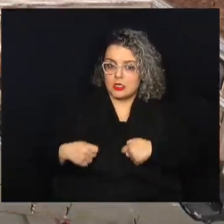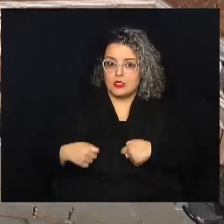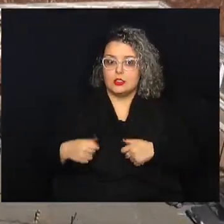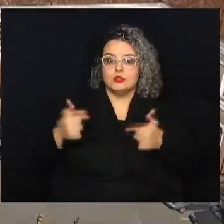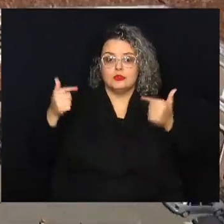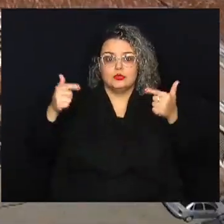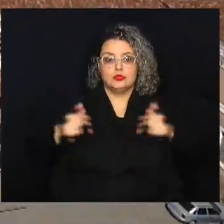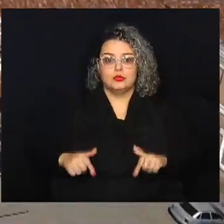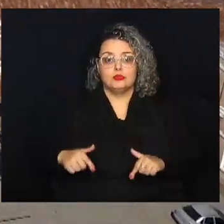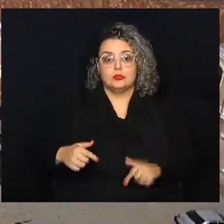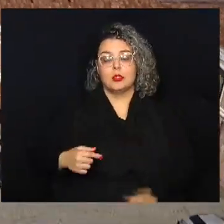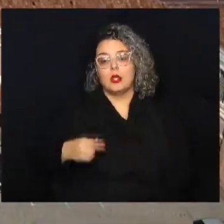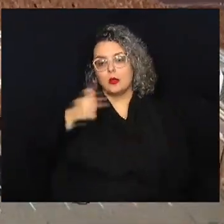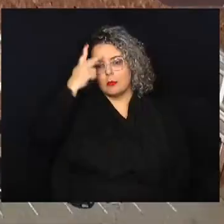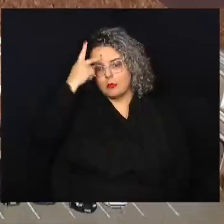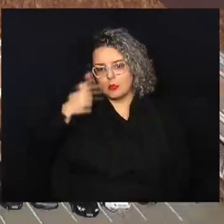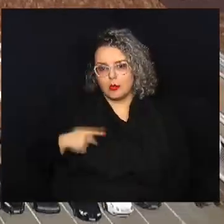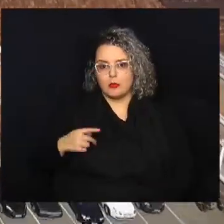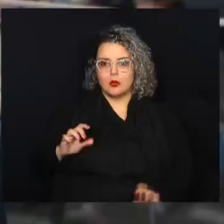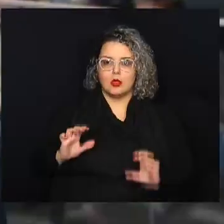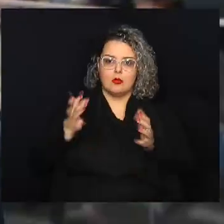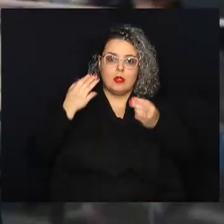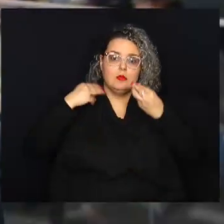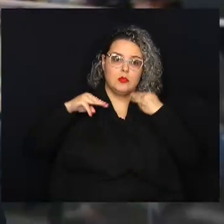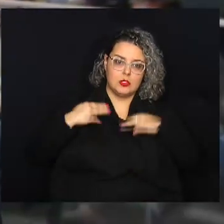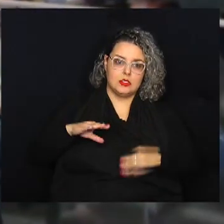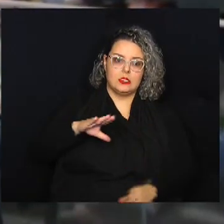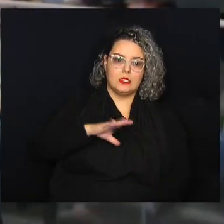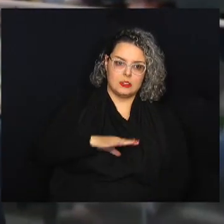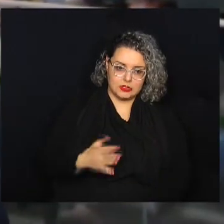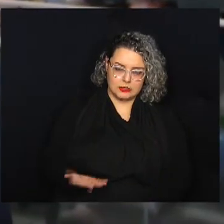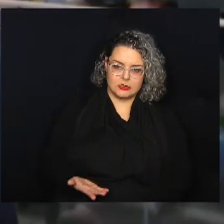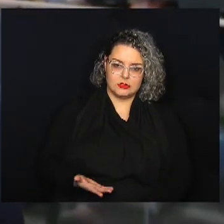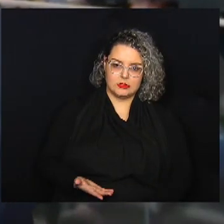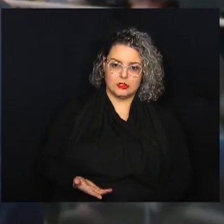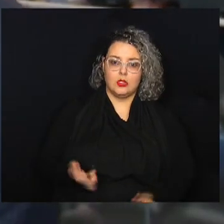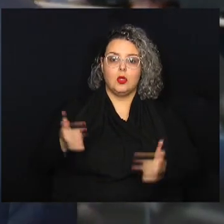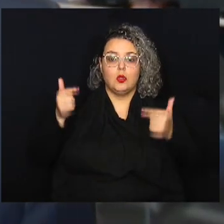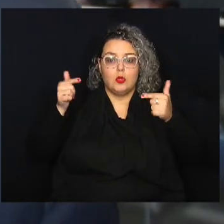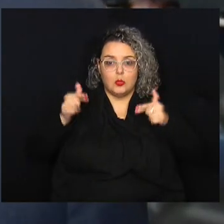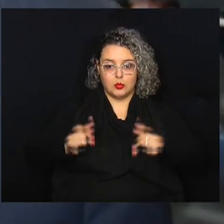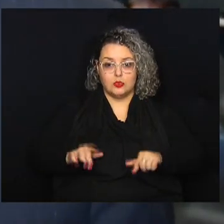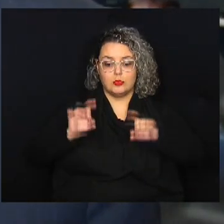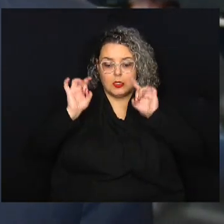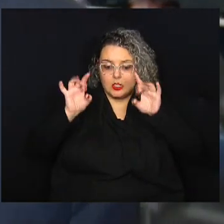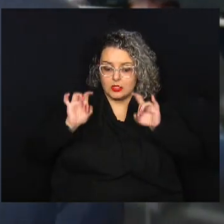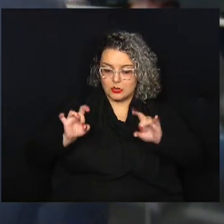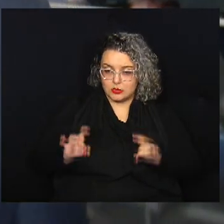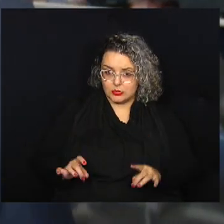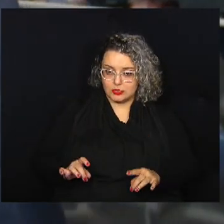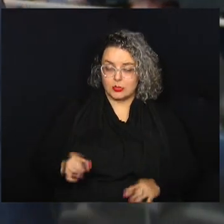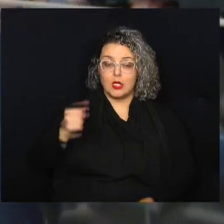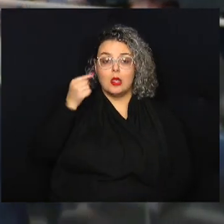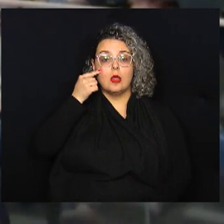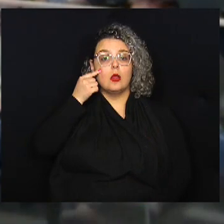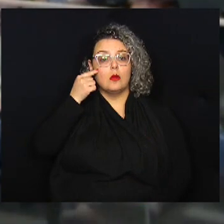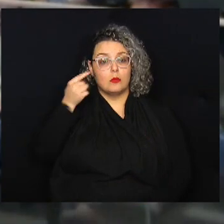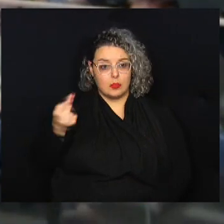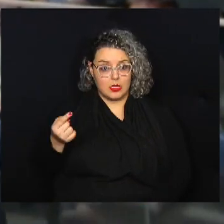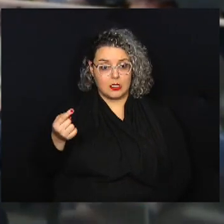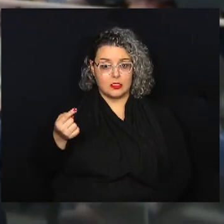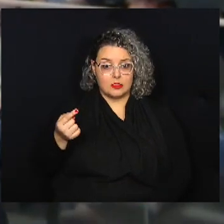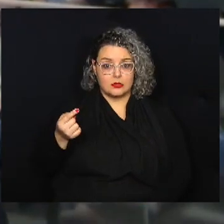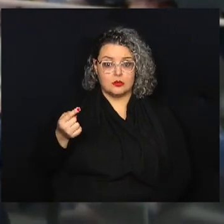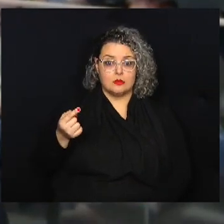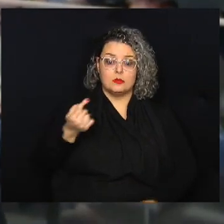ambiente próprio para eventos musicais no município. A questão de um espaço exclusivo é pensando do